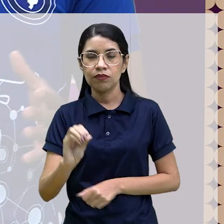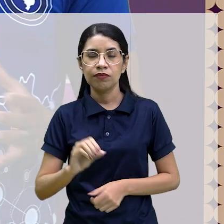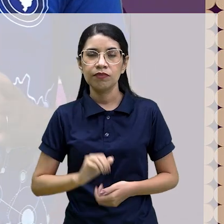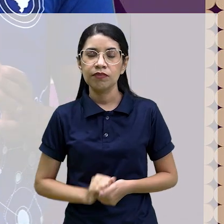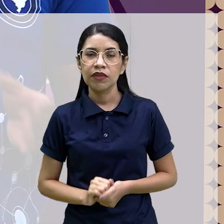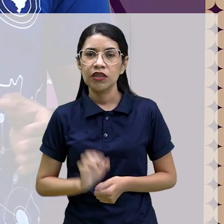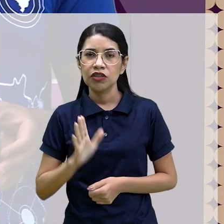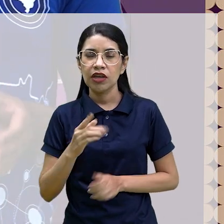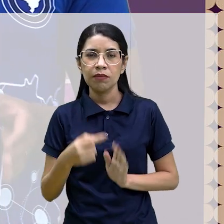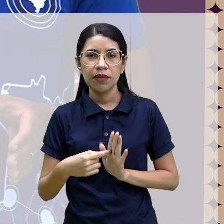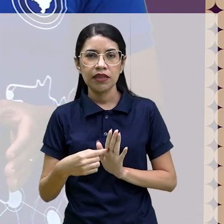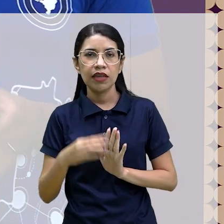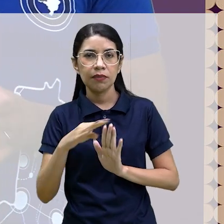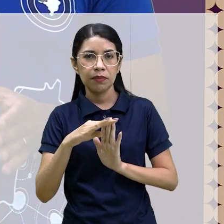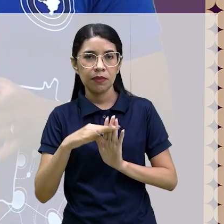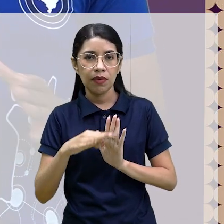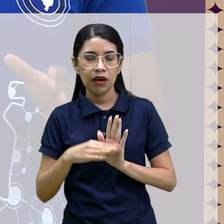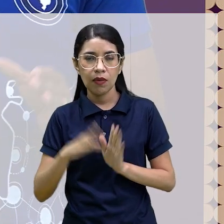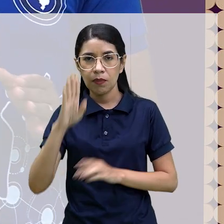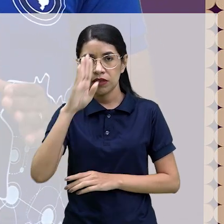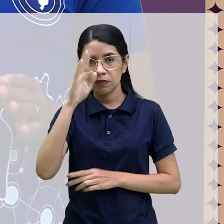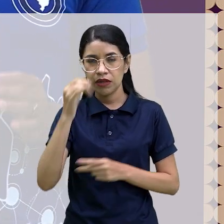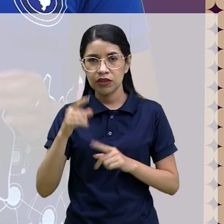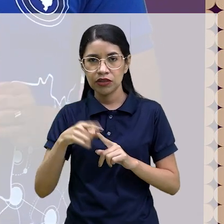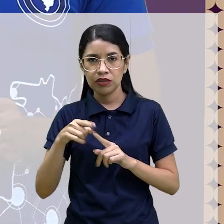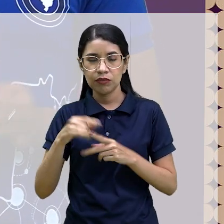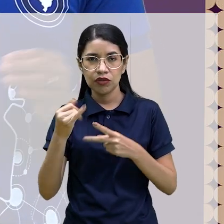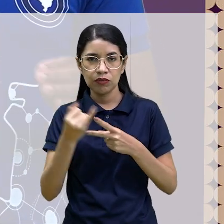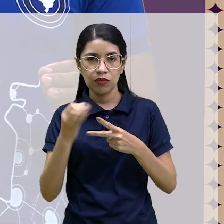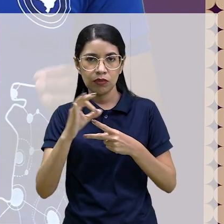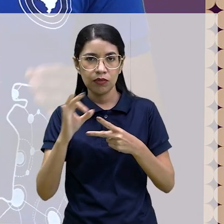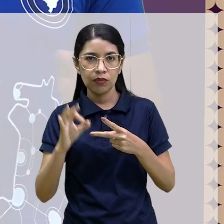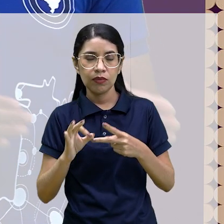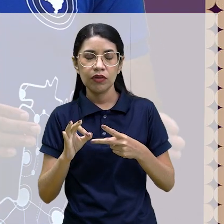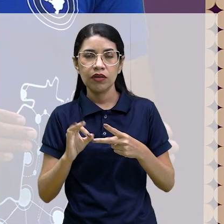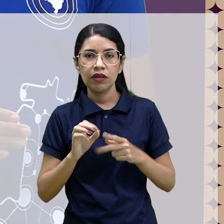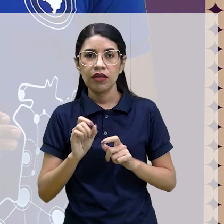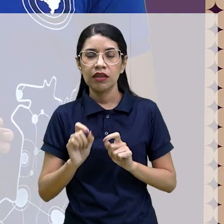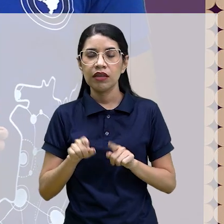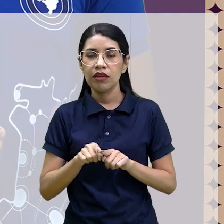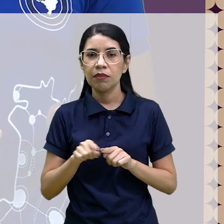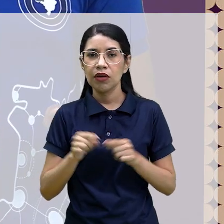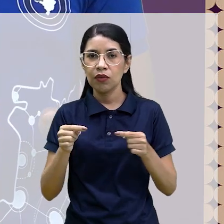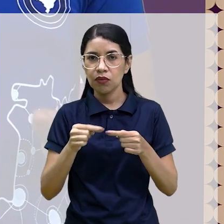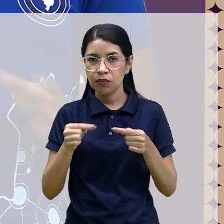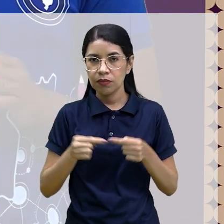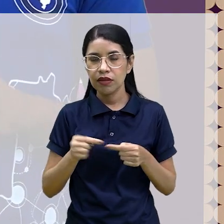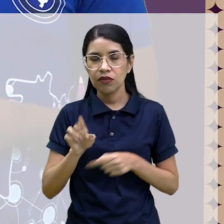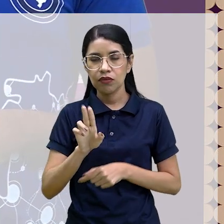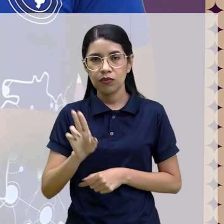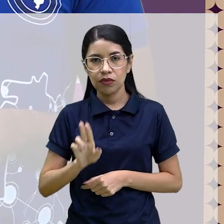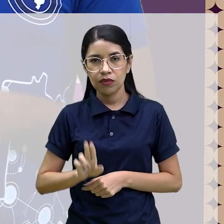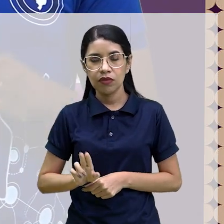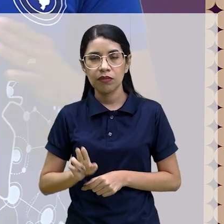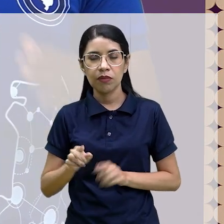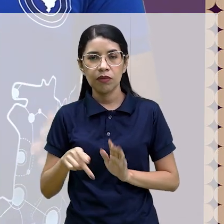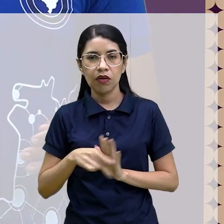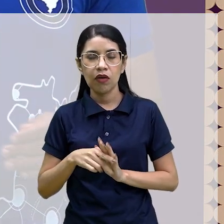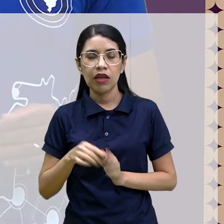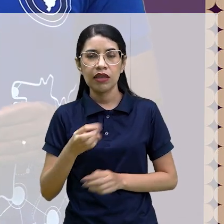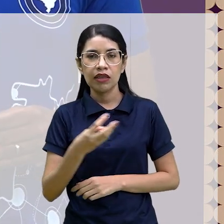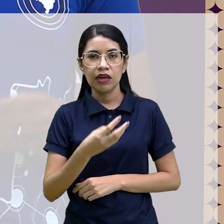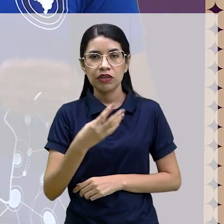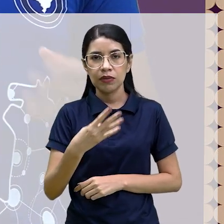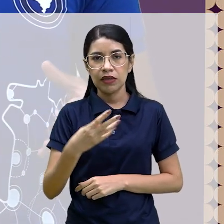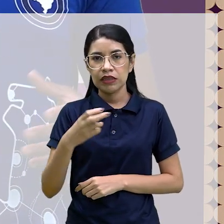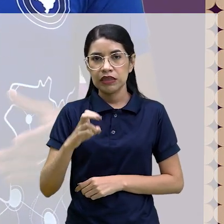viu os principais polígonos, né? Os polígonos e os seus respectivos nomes. Então, 3, com